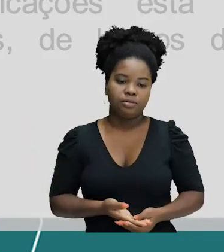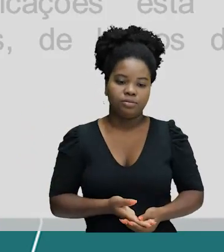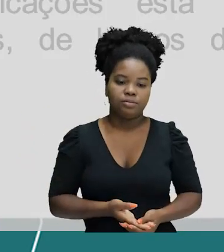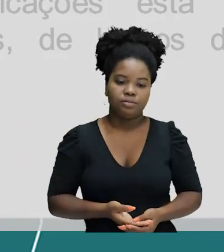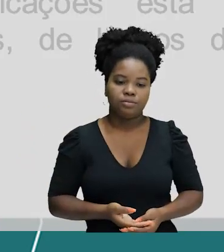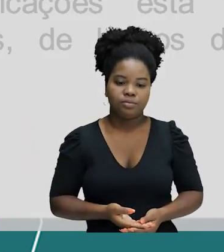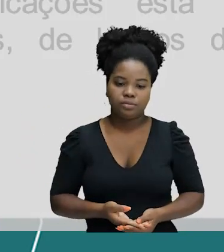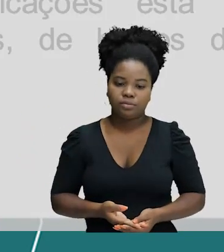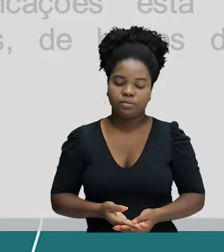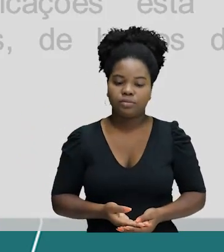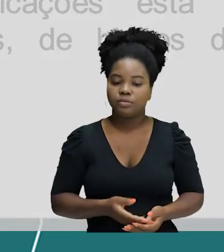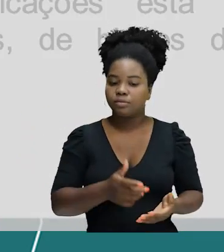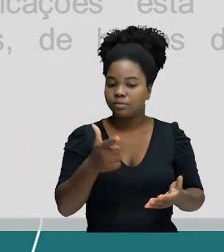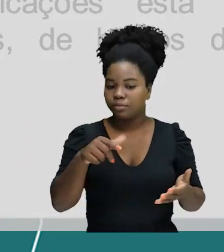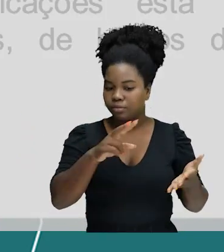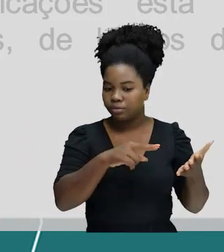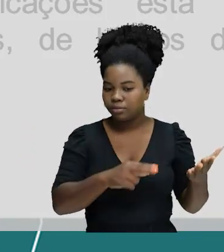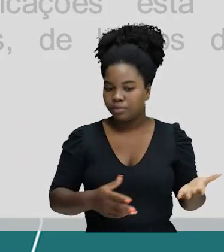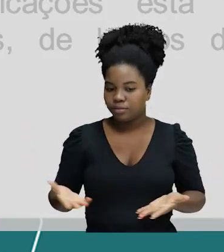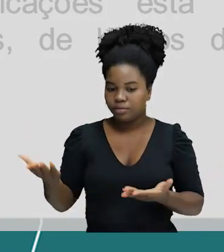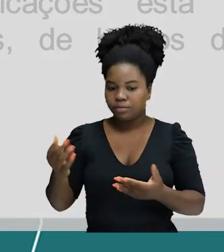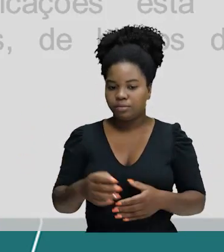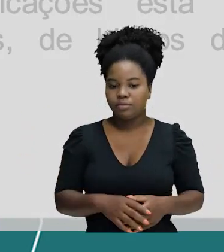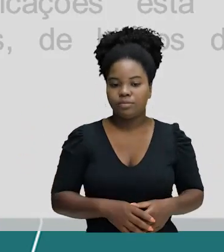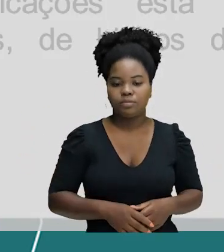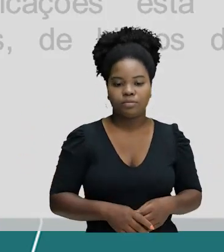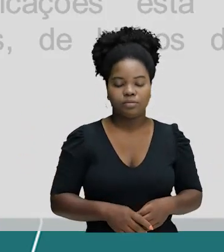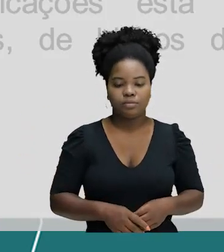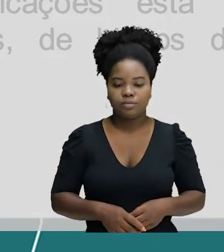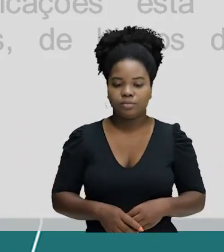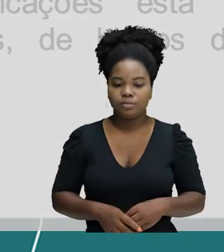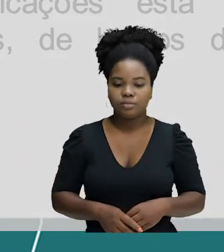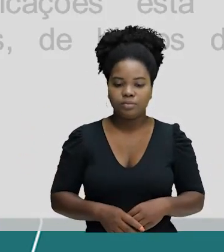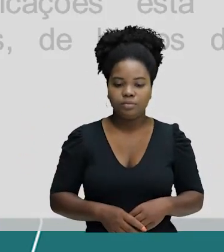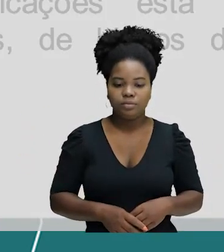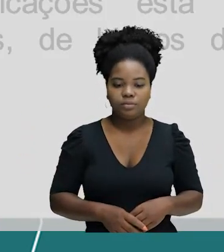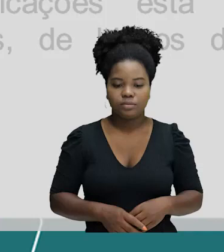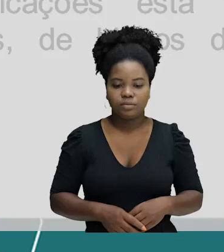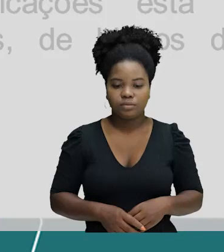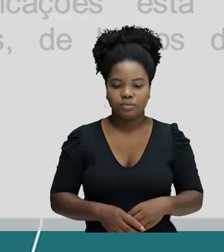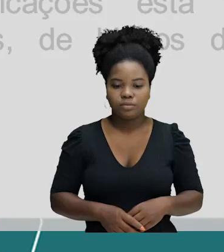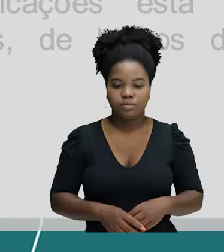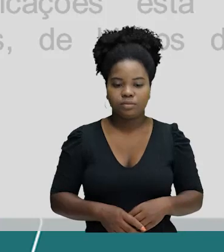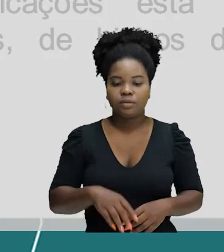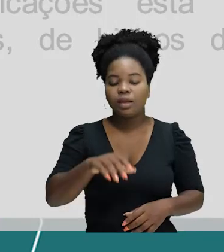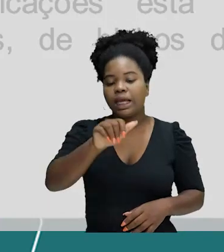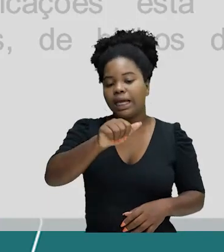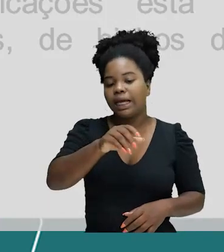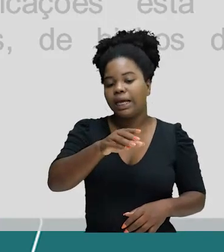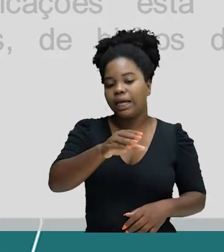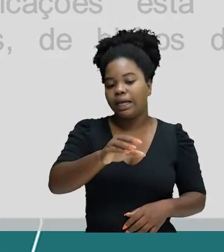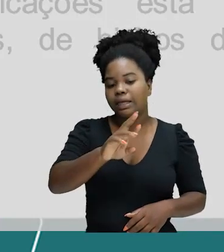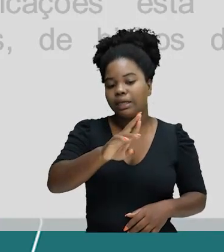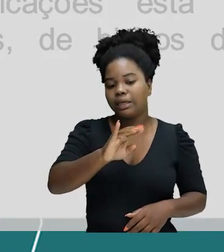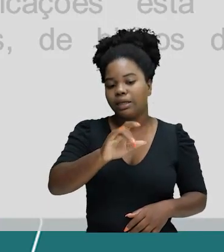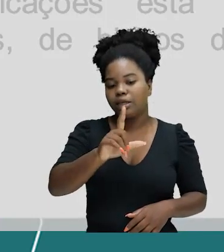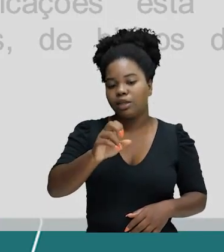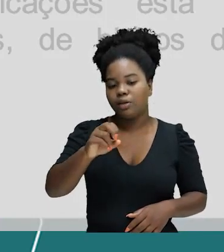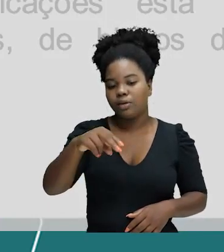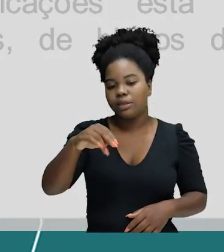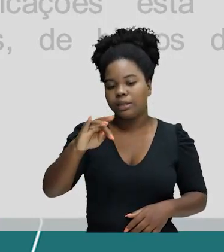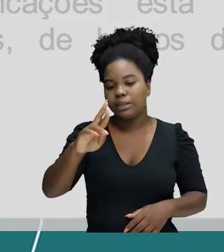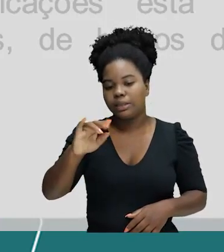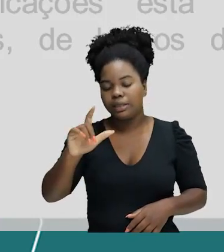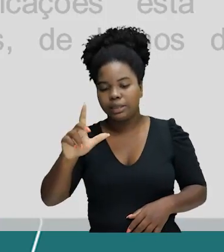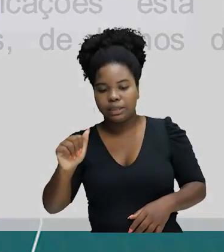poliacrilonitrila. Nossa, até enrolei. Ó. A unidade monomérica é o acrilonitrila. E